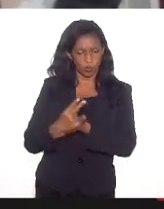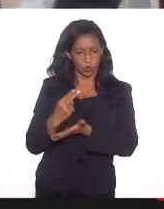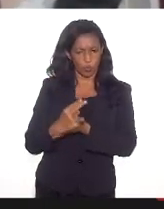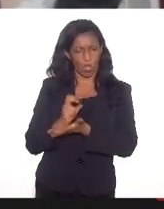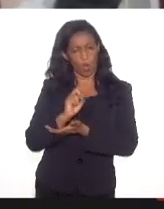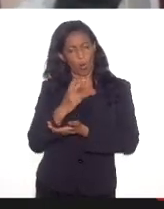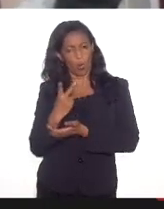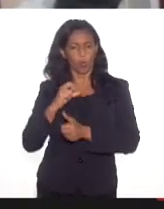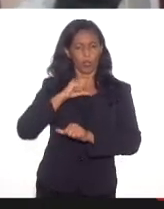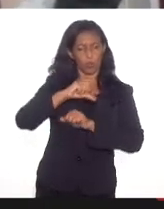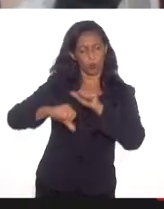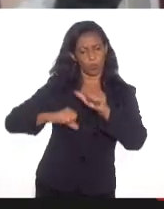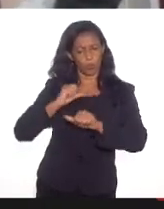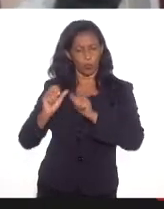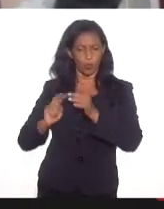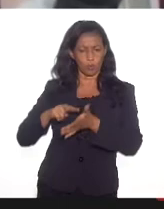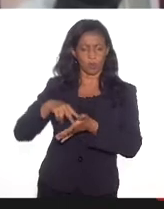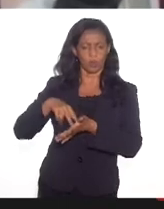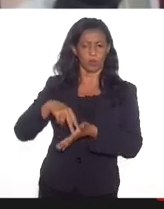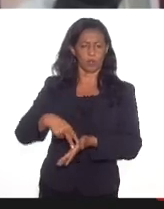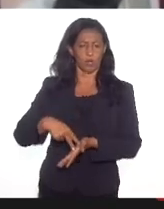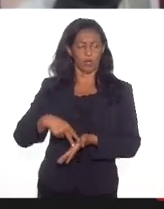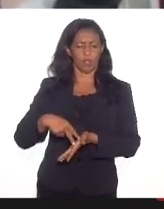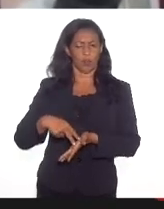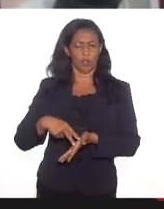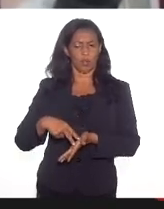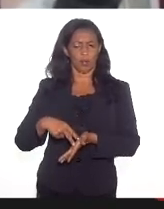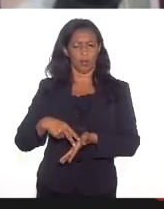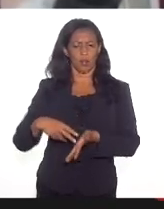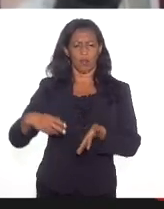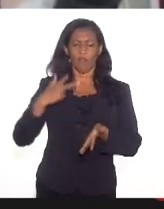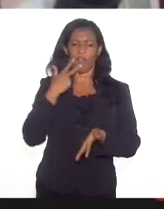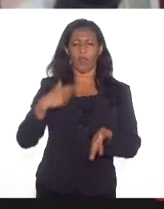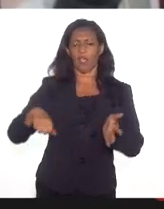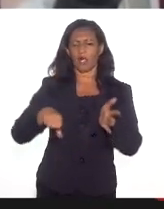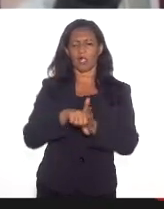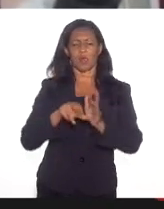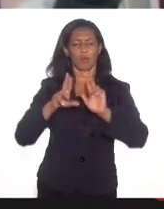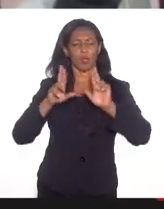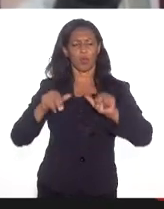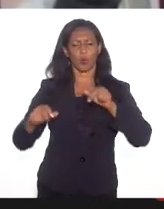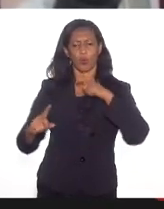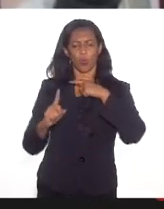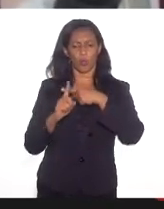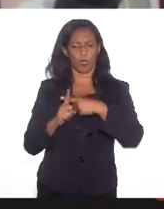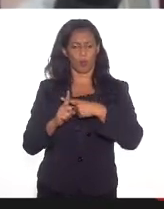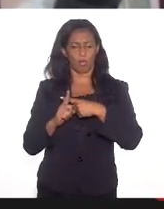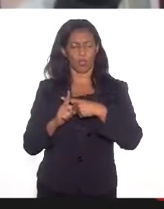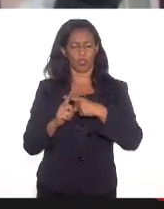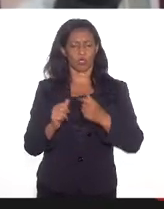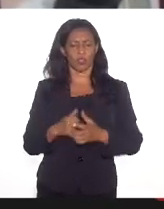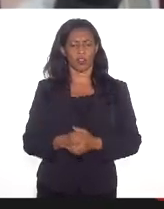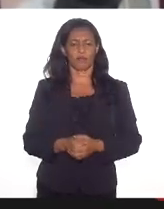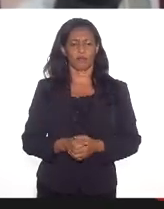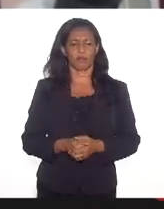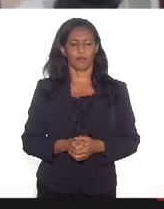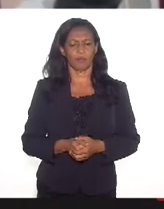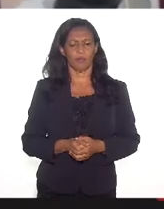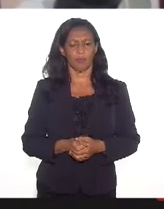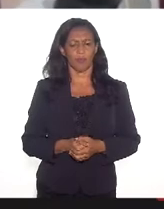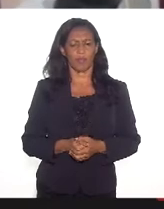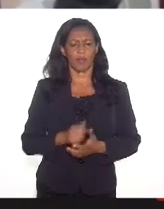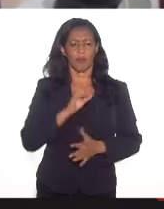recuperou que a libera em paz e será um crime nunca mais o dia o dia para si e para